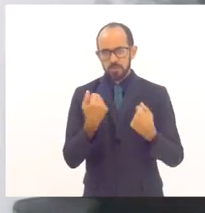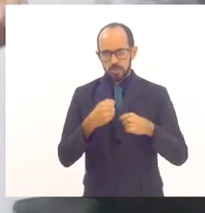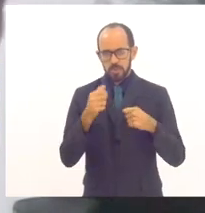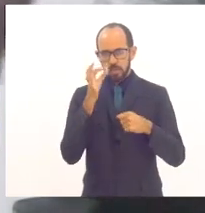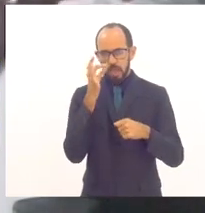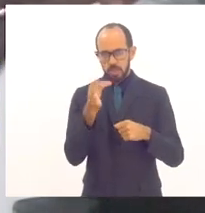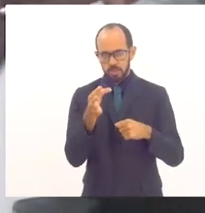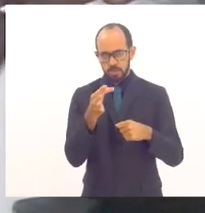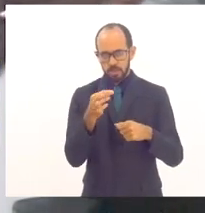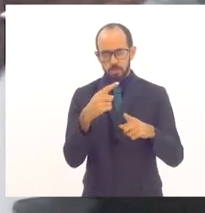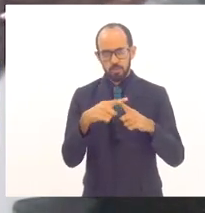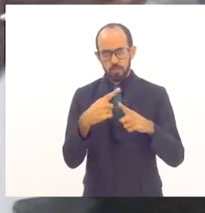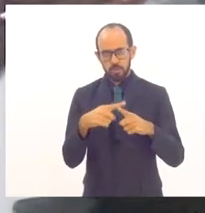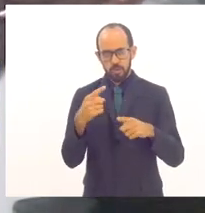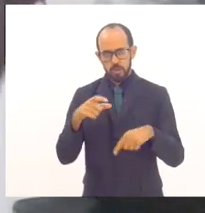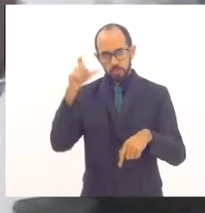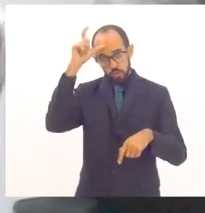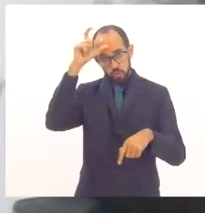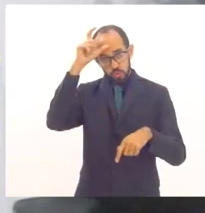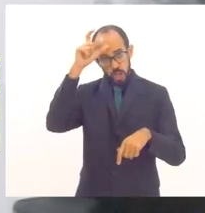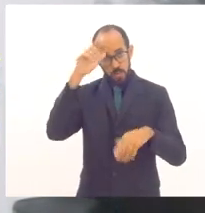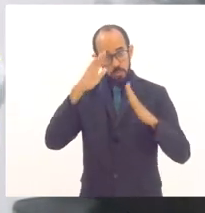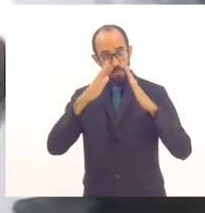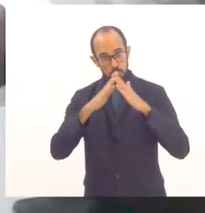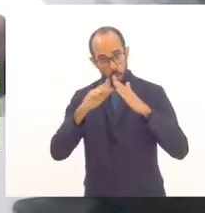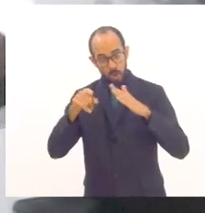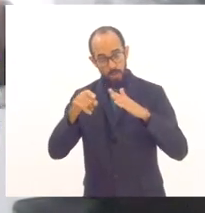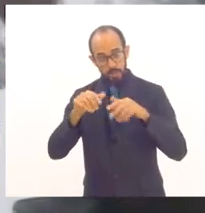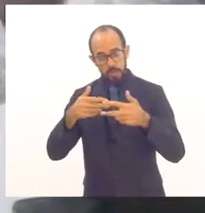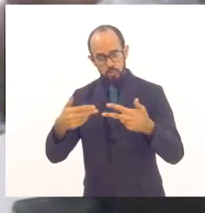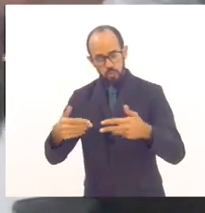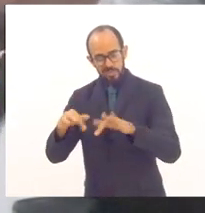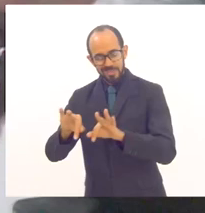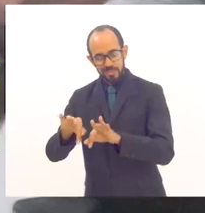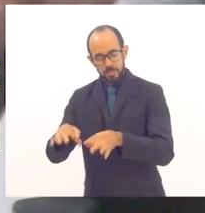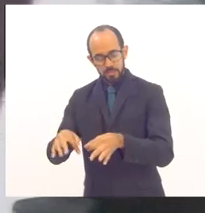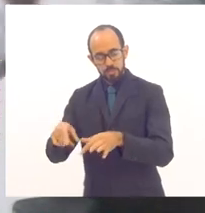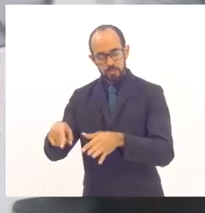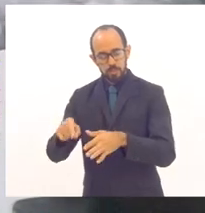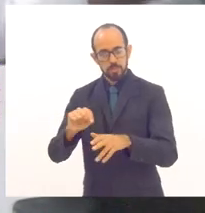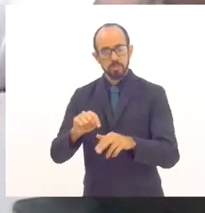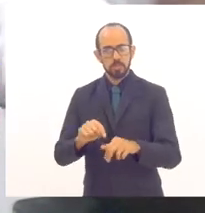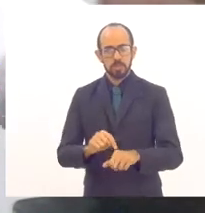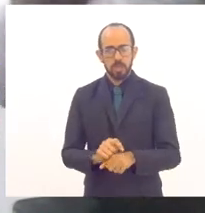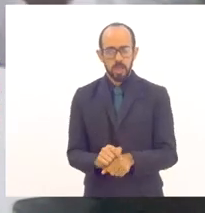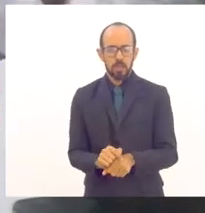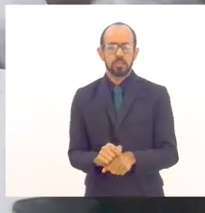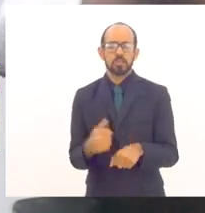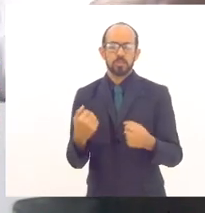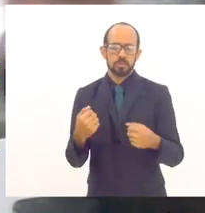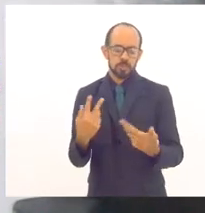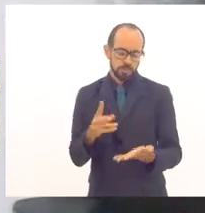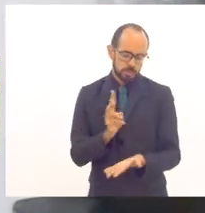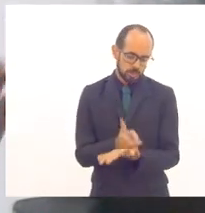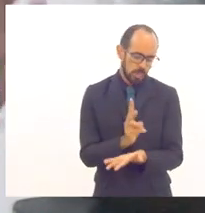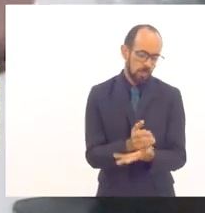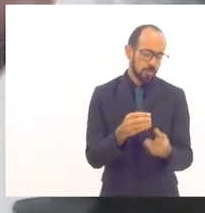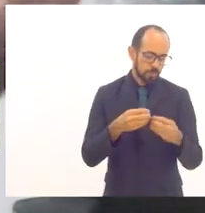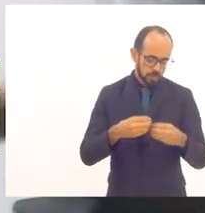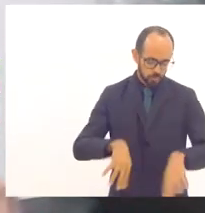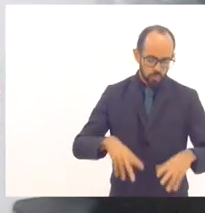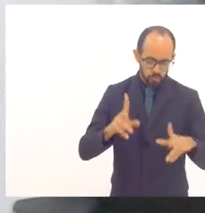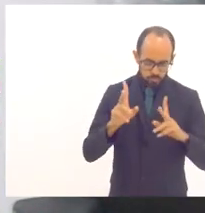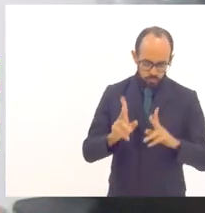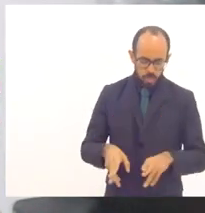porque o diabo mora nos detalhes. E esses detalhes não são aleatórios. Sempre prejudicam os mesmos